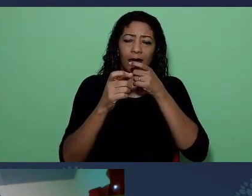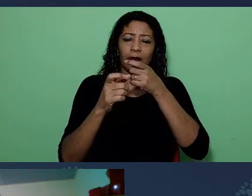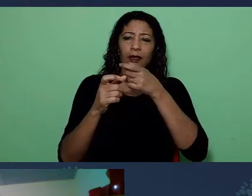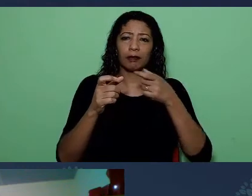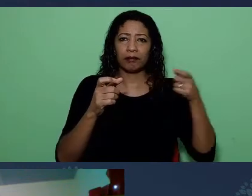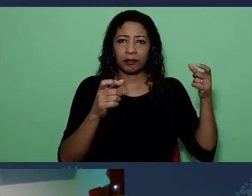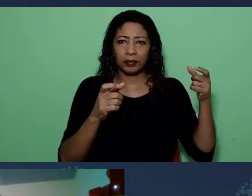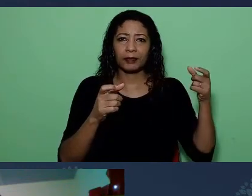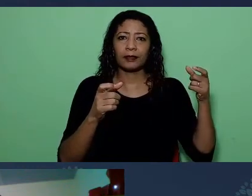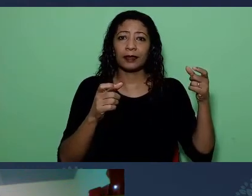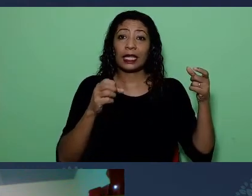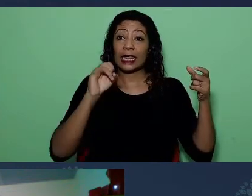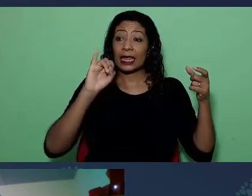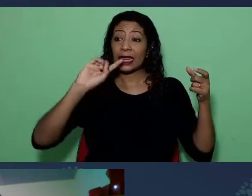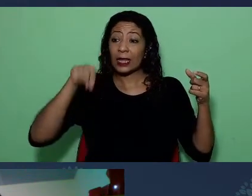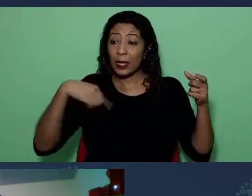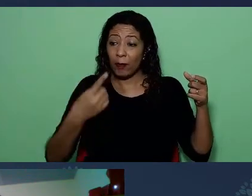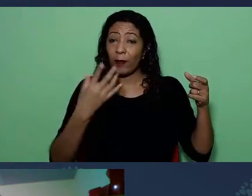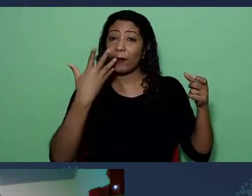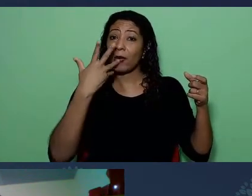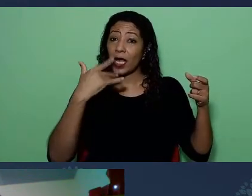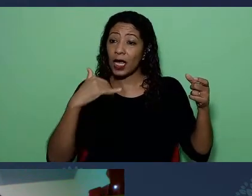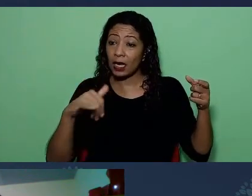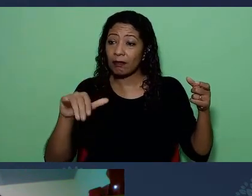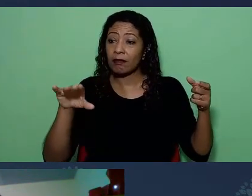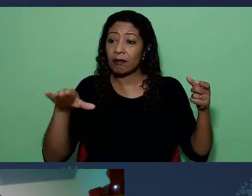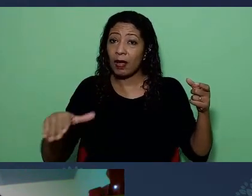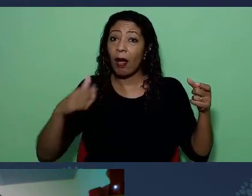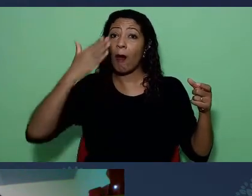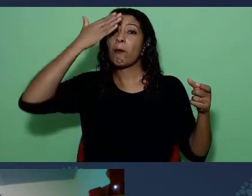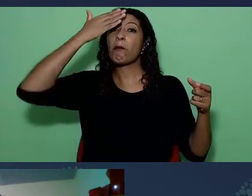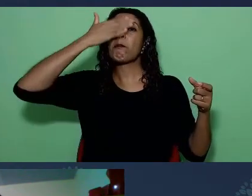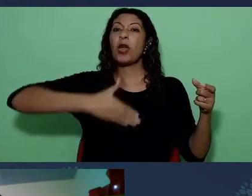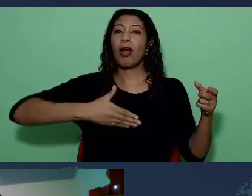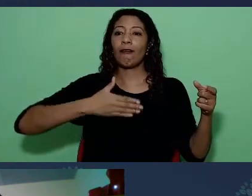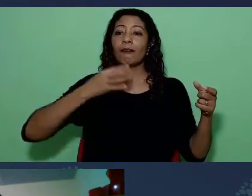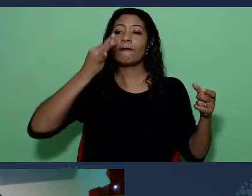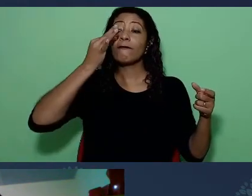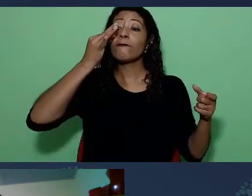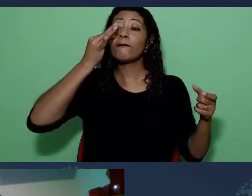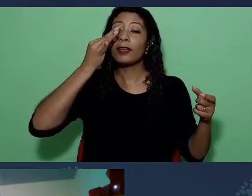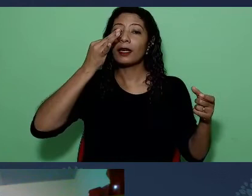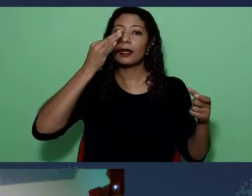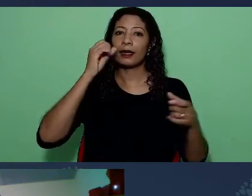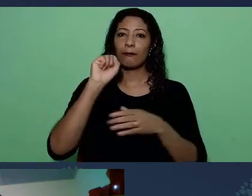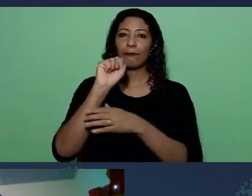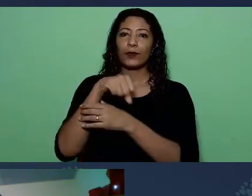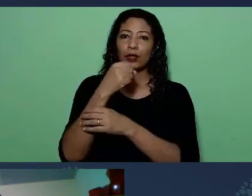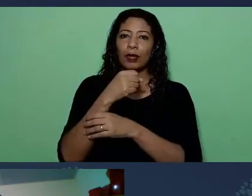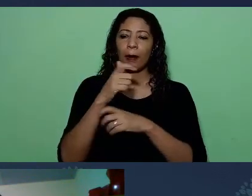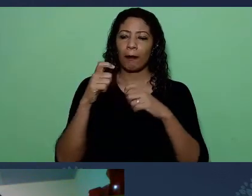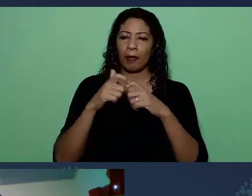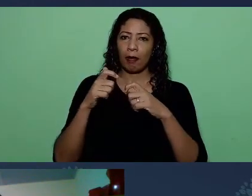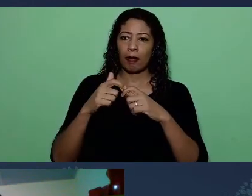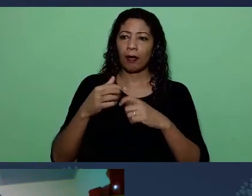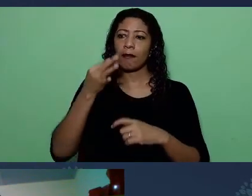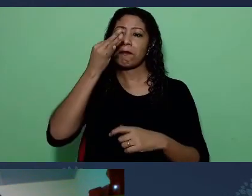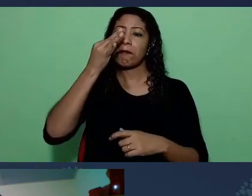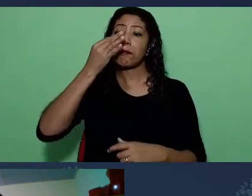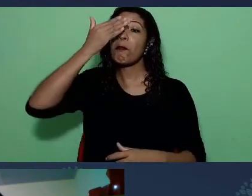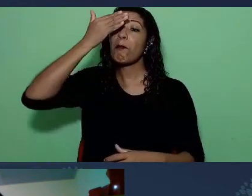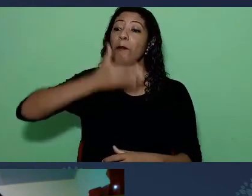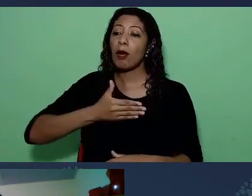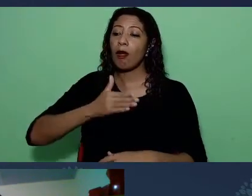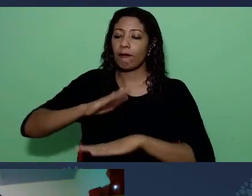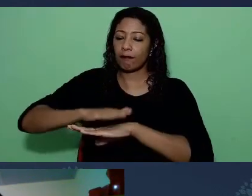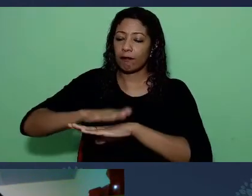família, comprovar com os olhos, óleo de São Tomé, de fisioterapeuta e de médico, que a criança consegue usar,